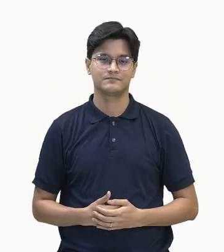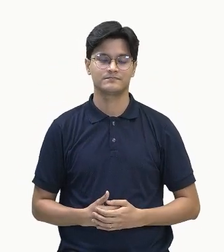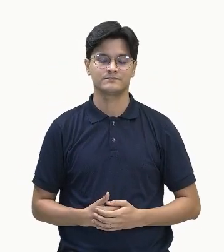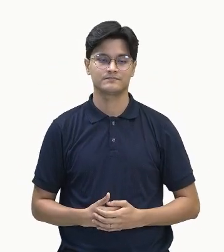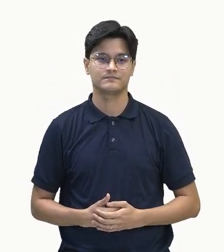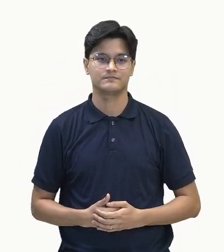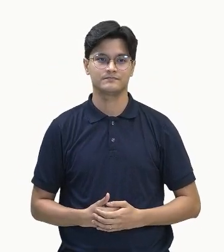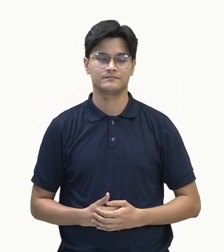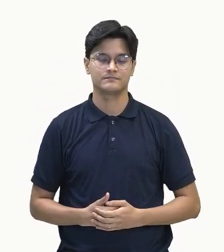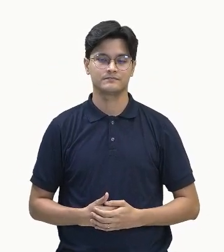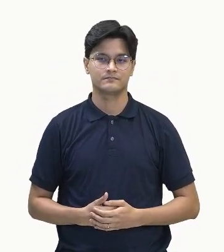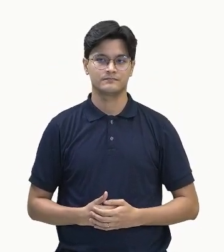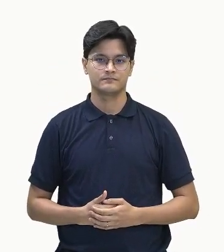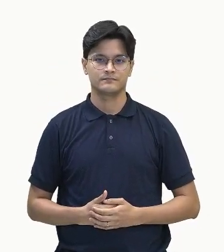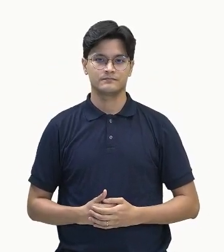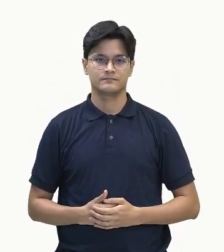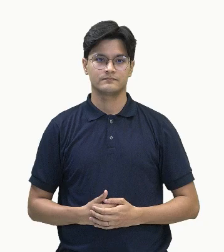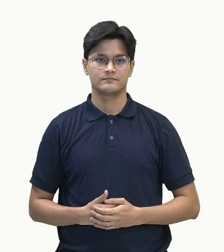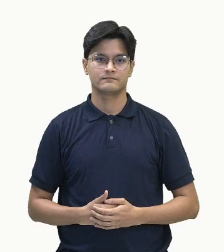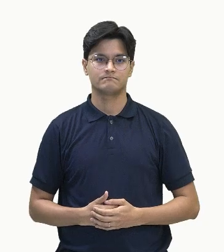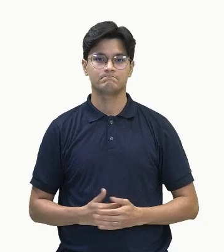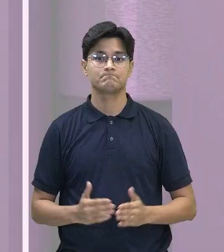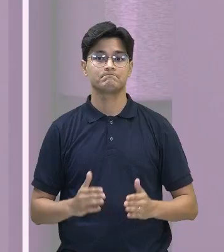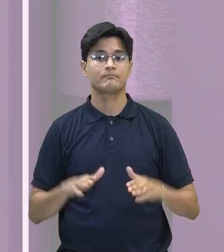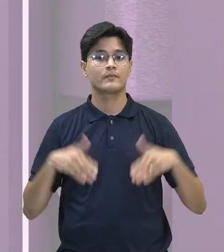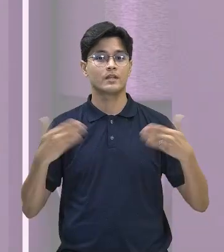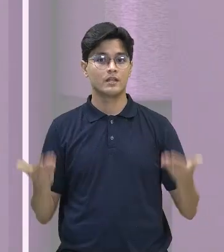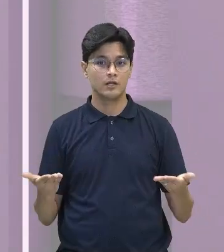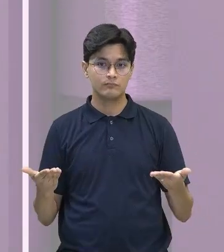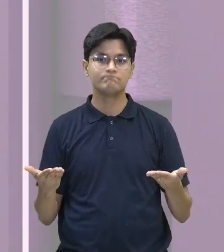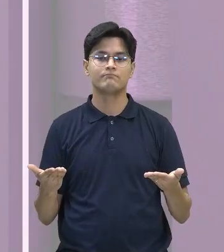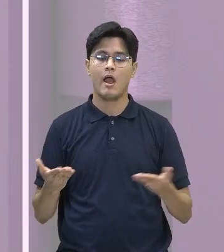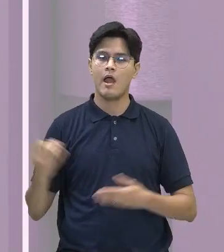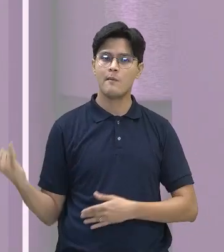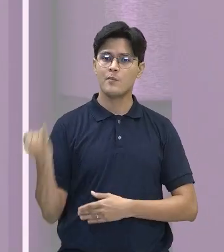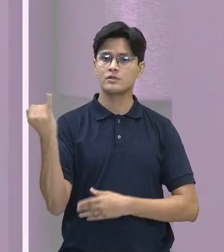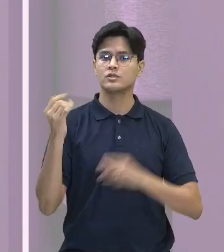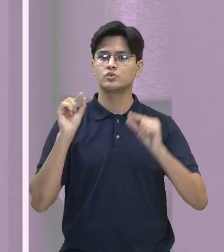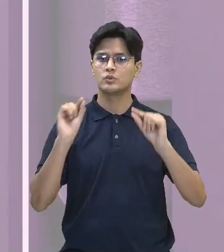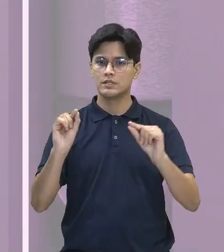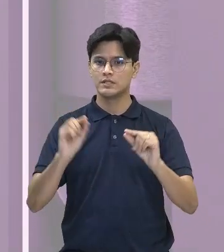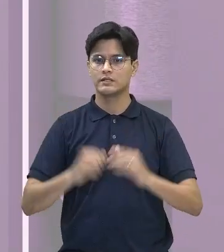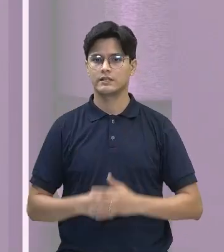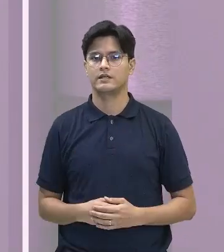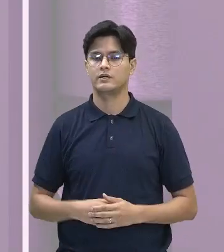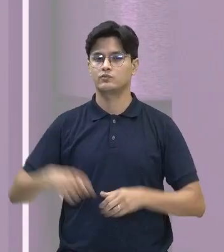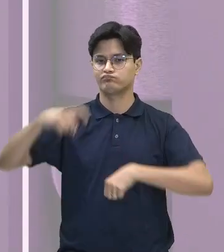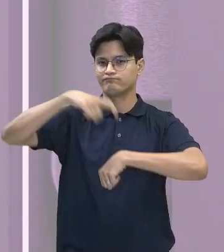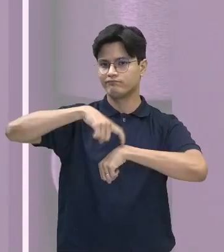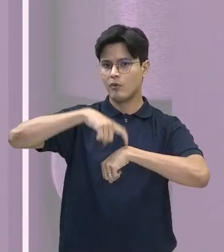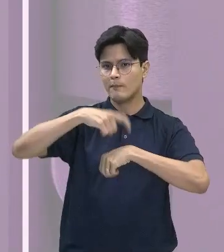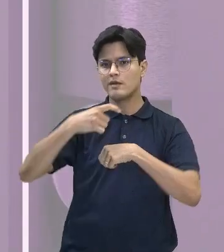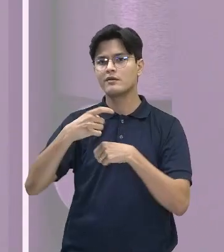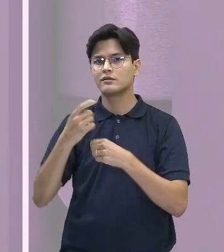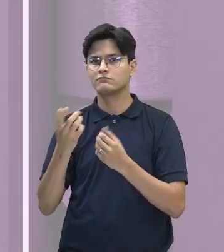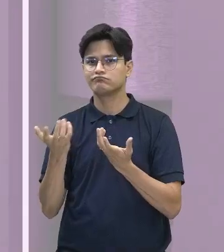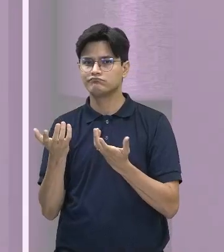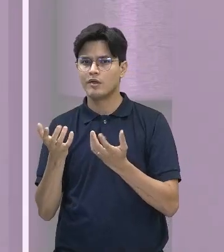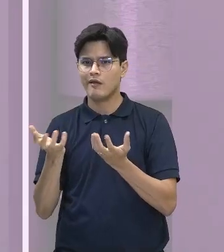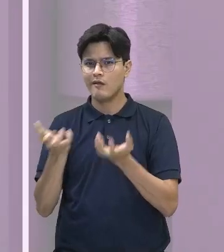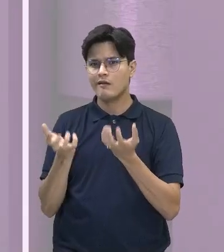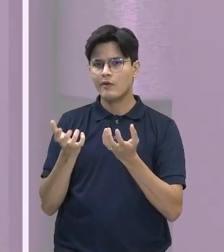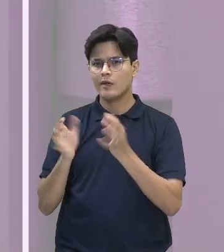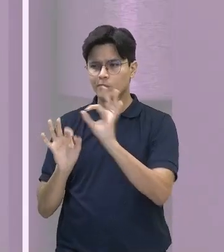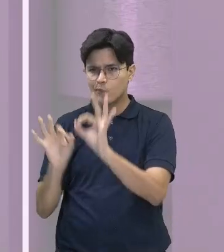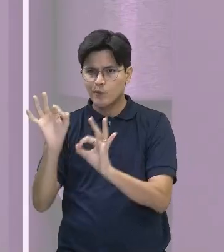olha lá. Primeira coisa, é importante que, quando você for montar uma figura em plano cartesiano, você